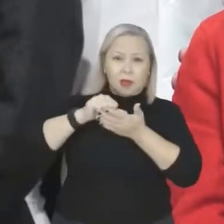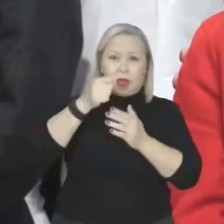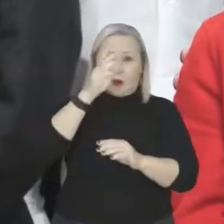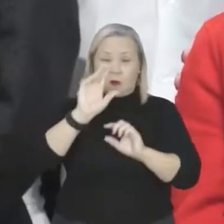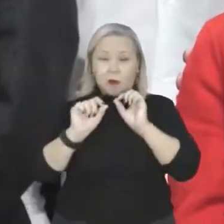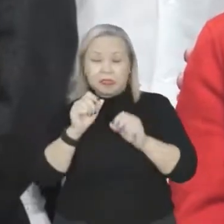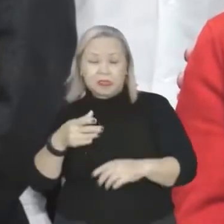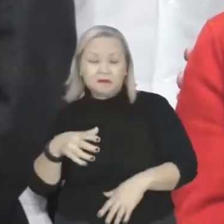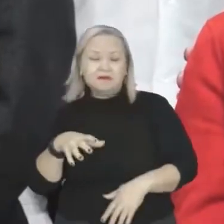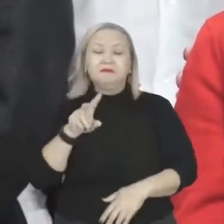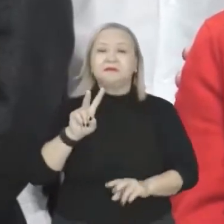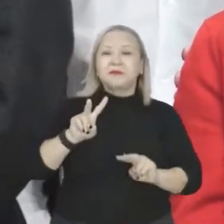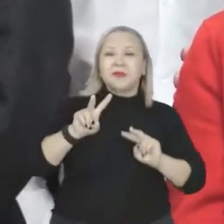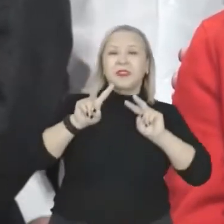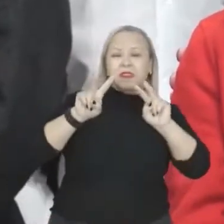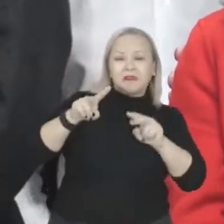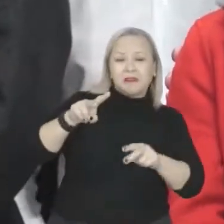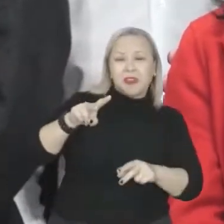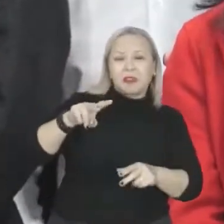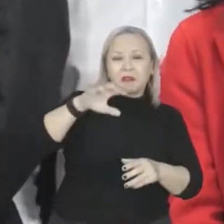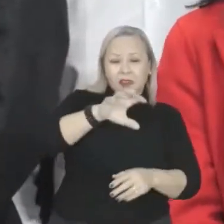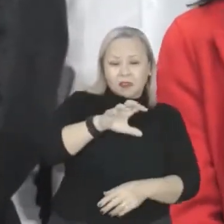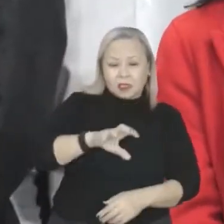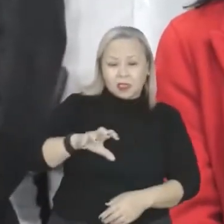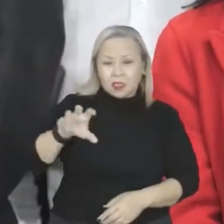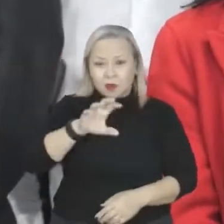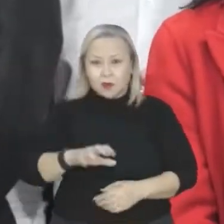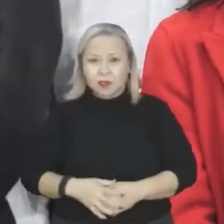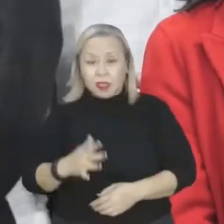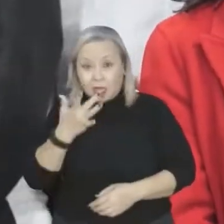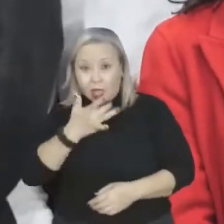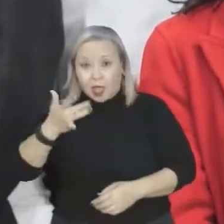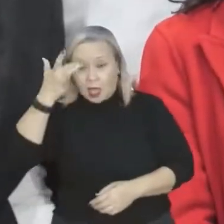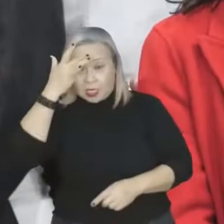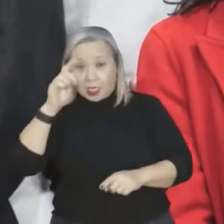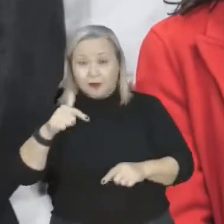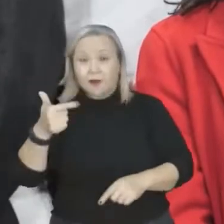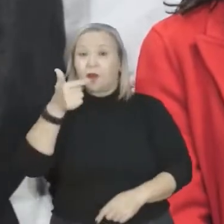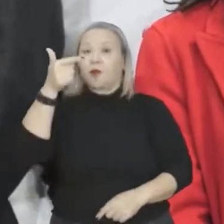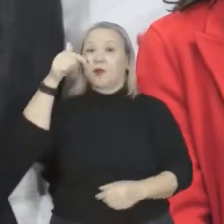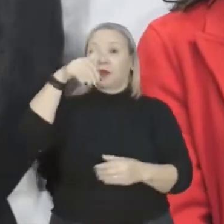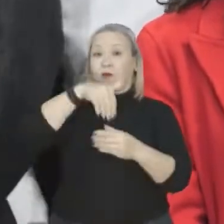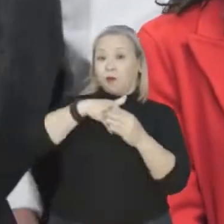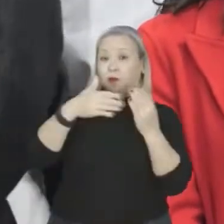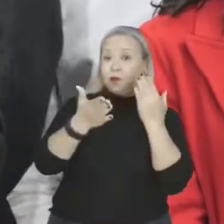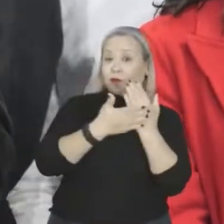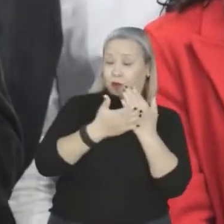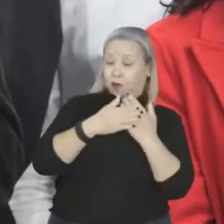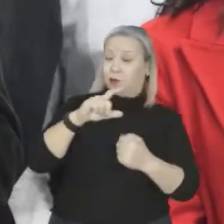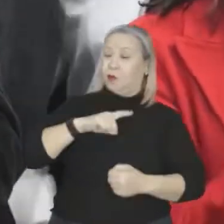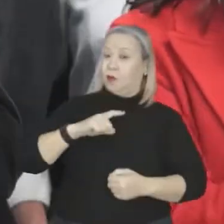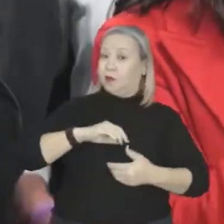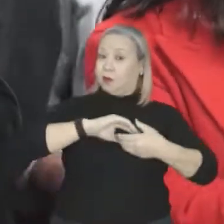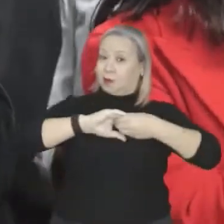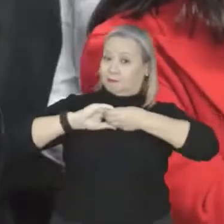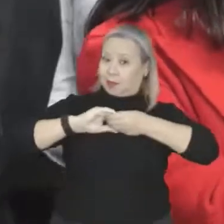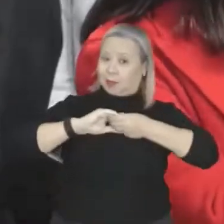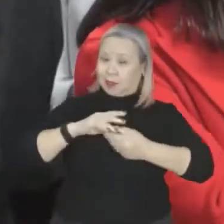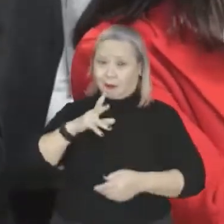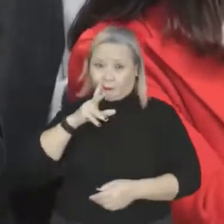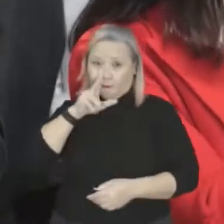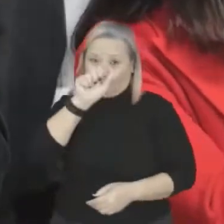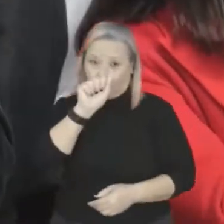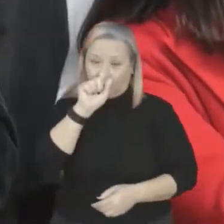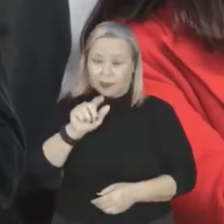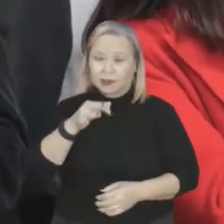O nosso companheiro Haddad foi para o segundo turno, portanto, nós teremos uma parceria muito forte aqui. Será